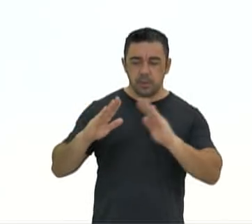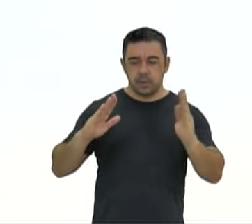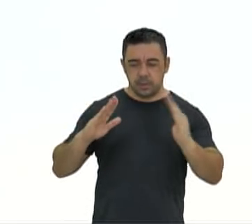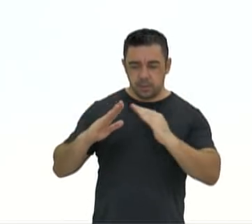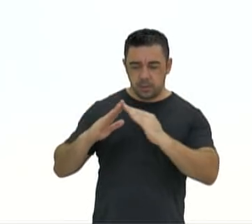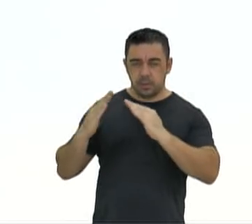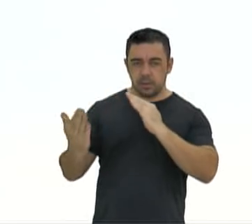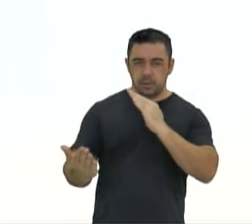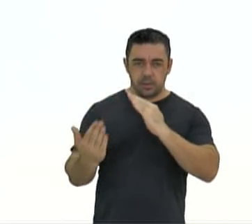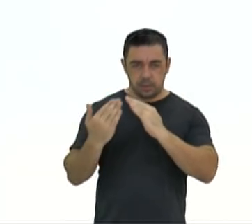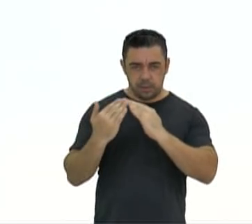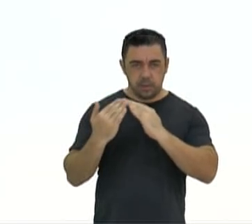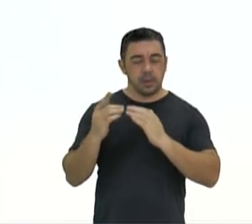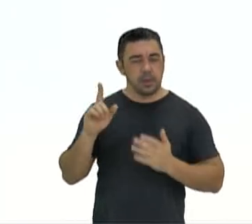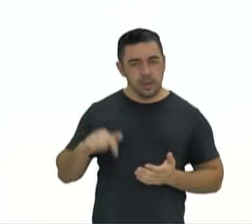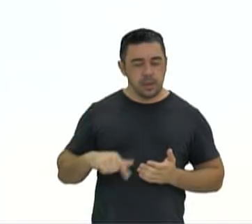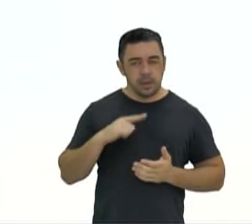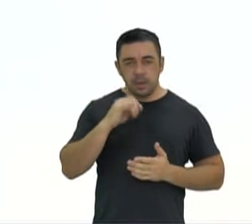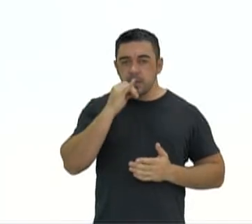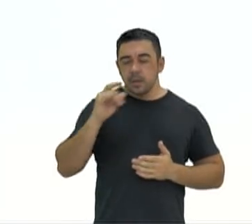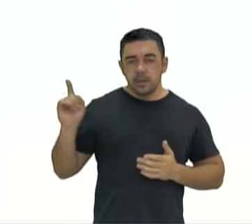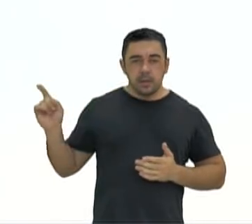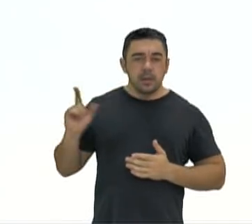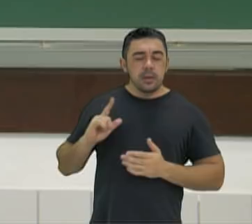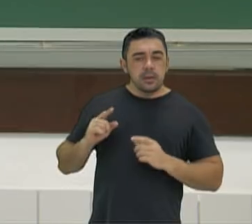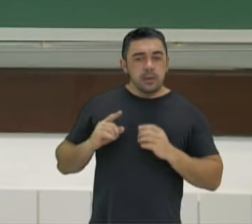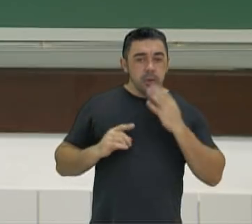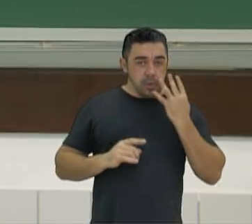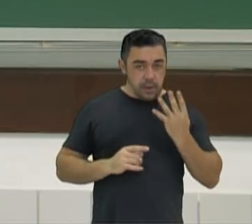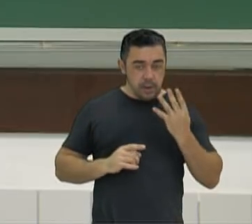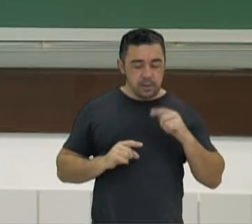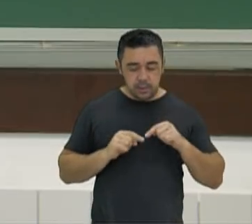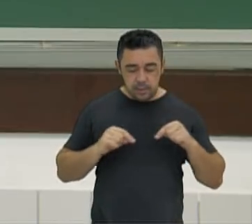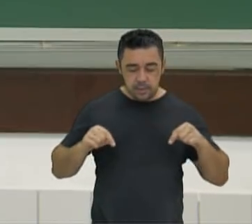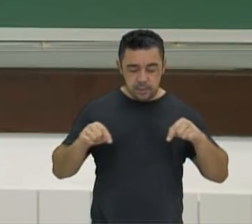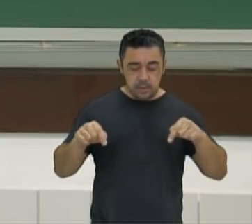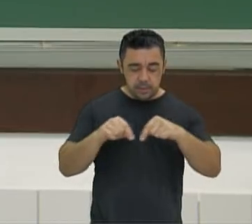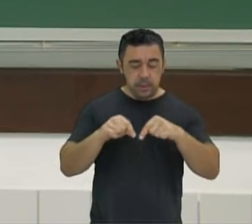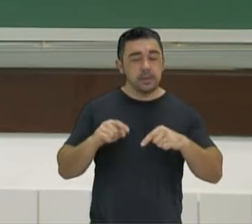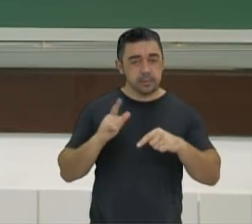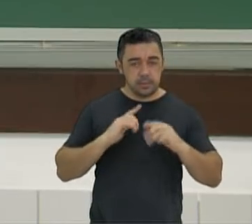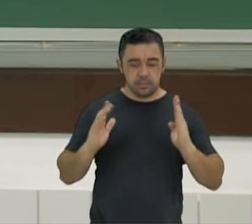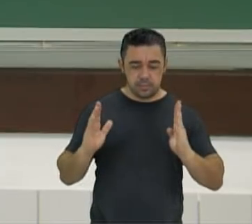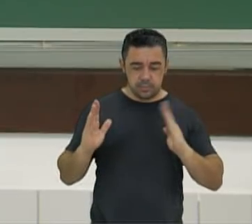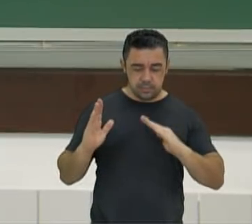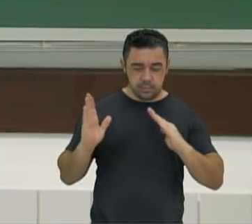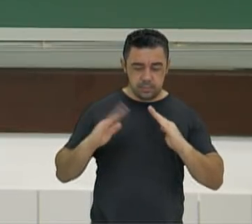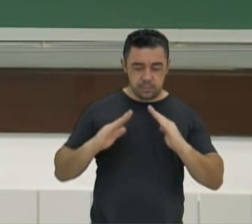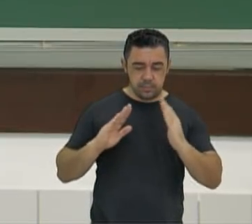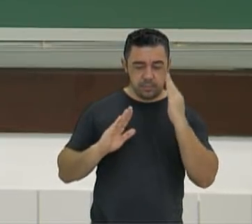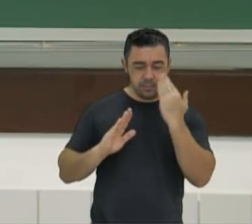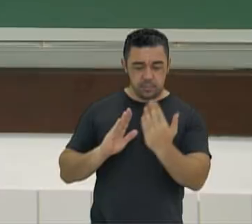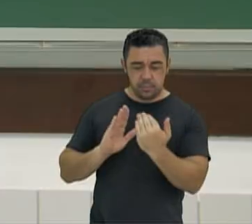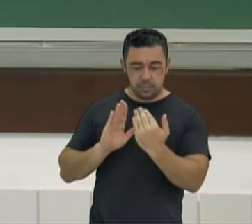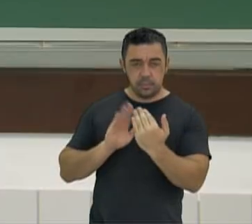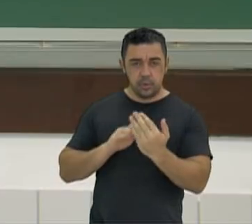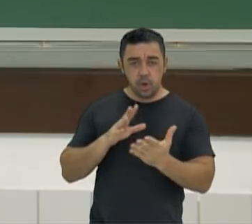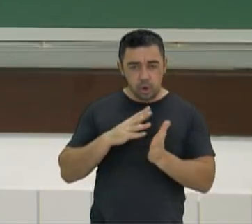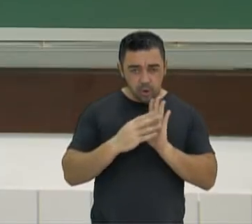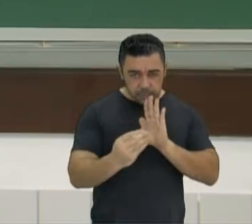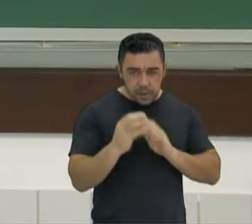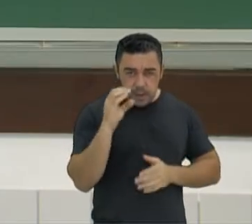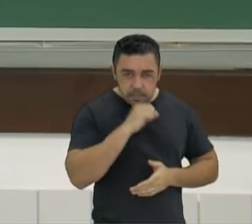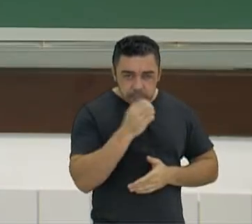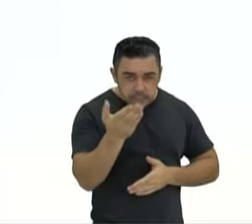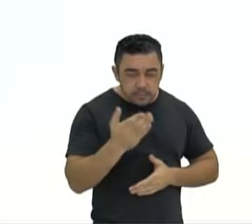polígono que forma a base. Então, se tem um quadrado, eu vou ter 4 faces laterais. Então, não deixem de copiar bem rapidinho